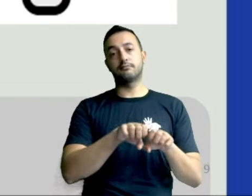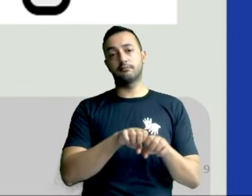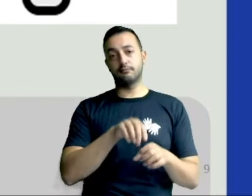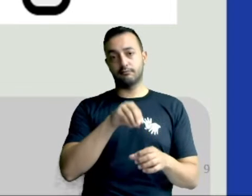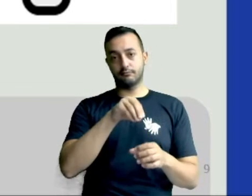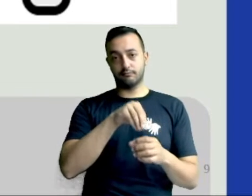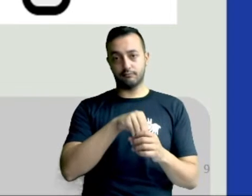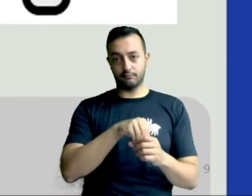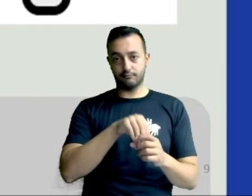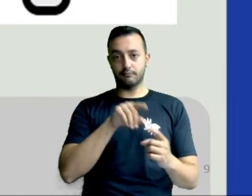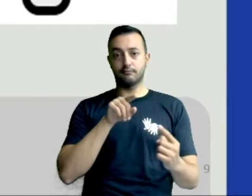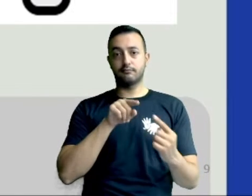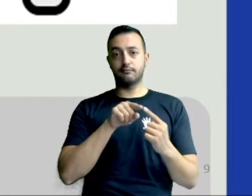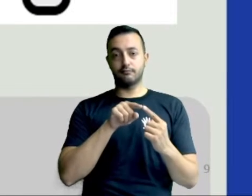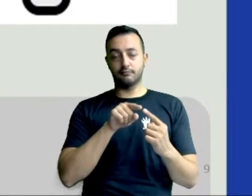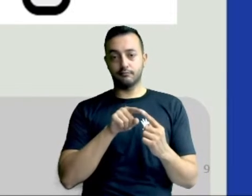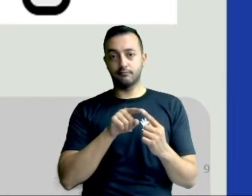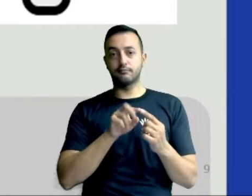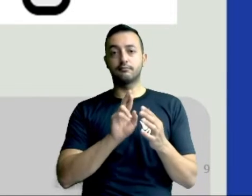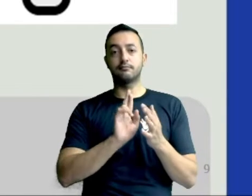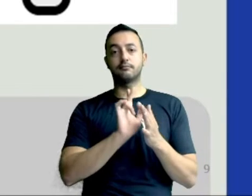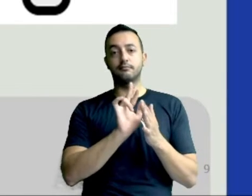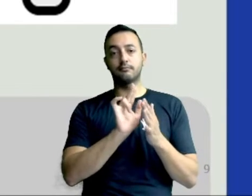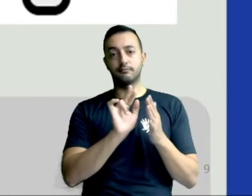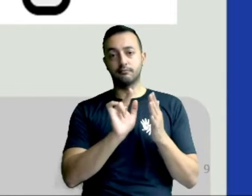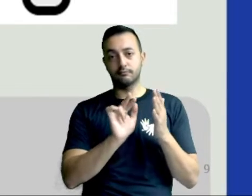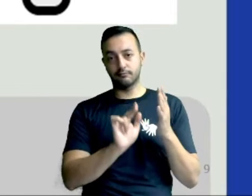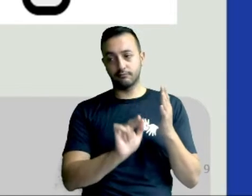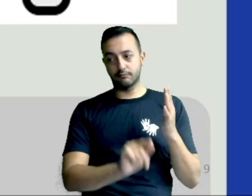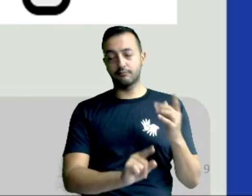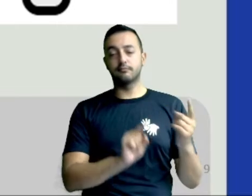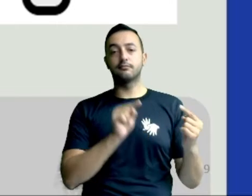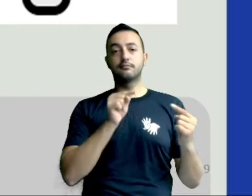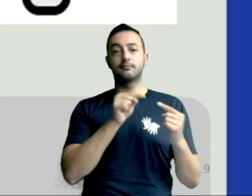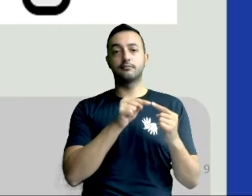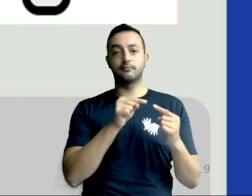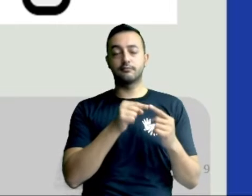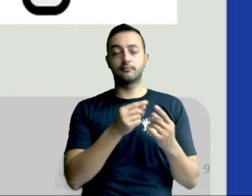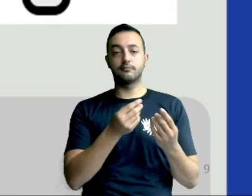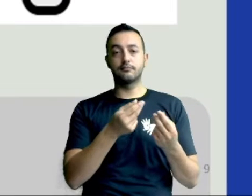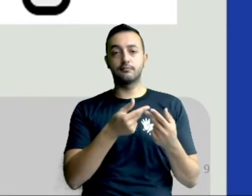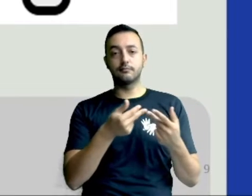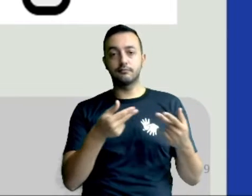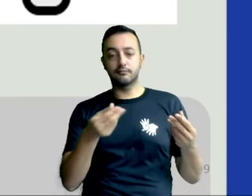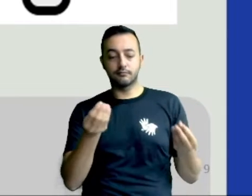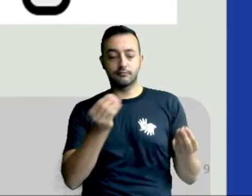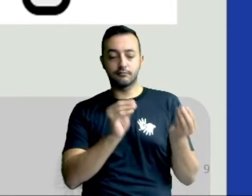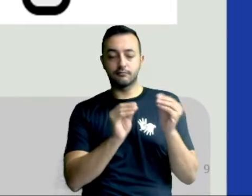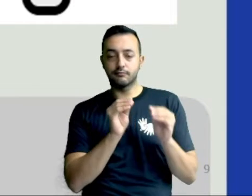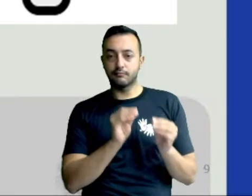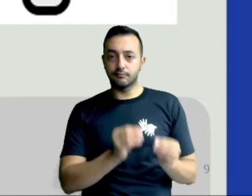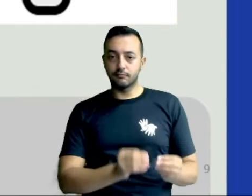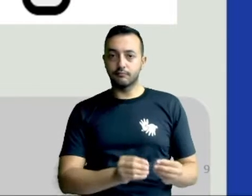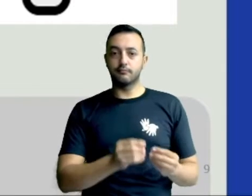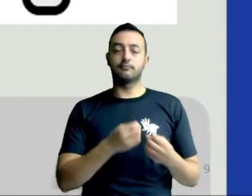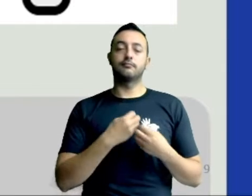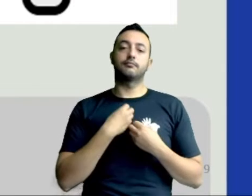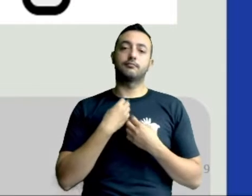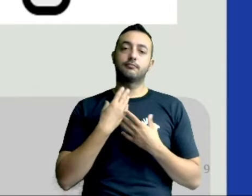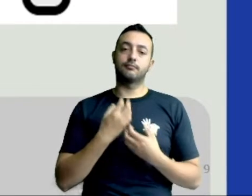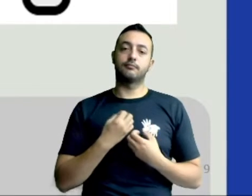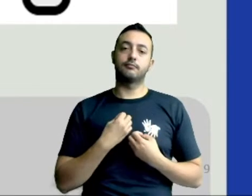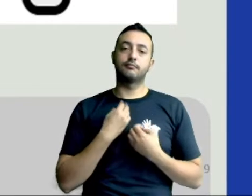interna corresponde aos aspectos relacionado ao conteúdo explorado no poema,